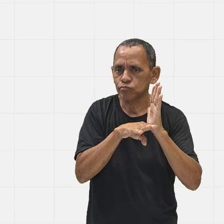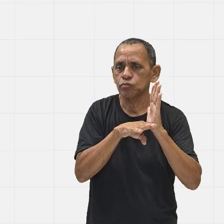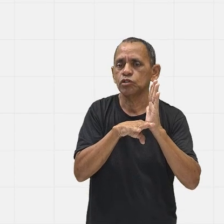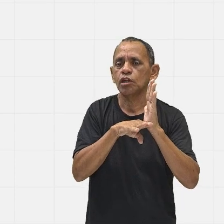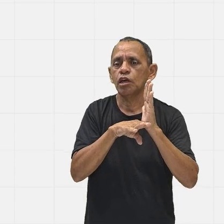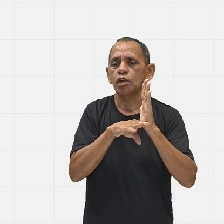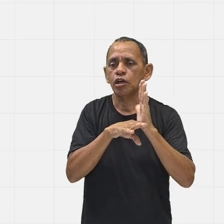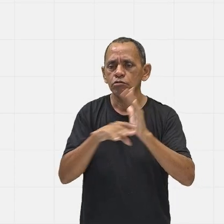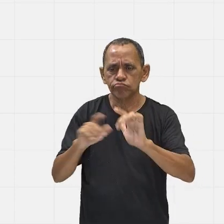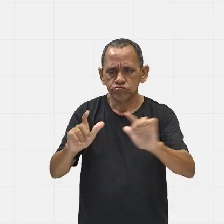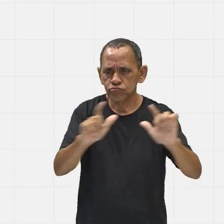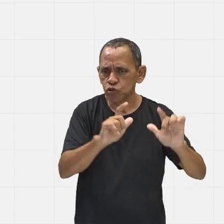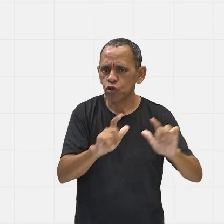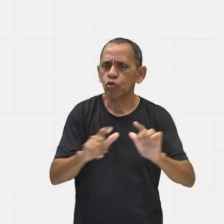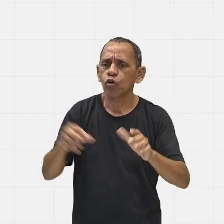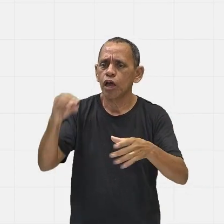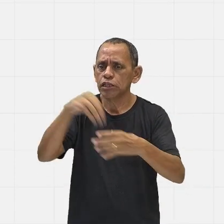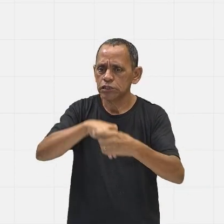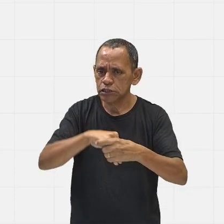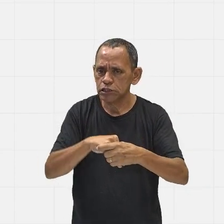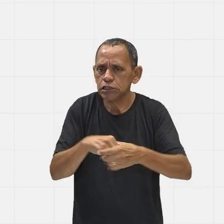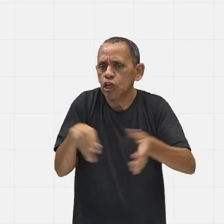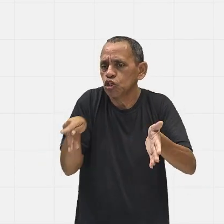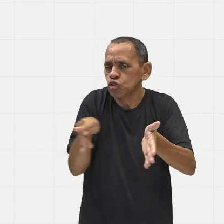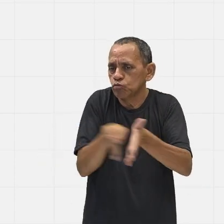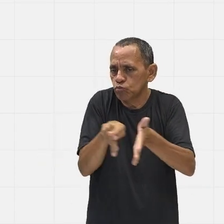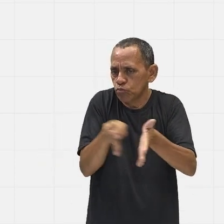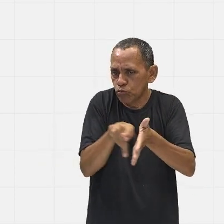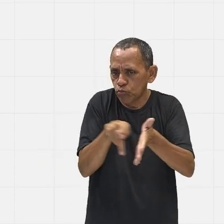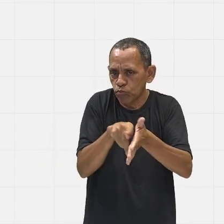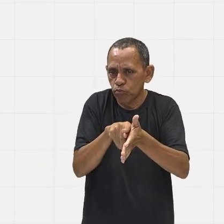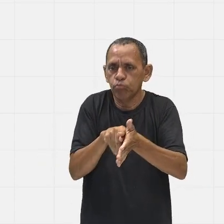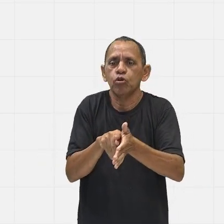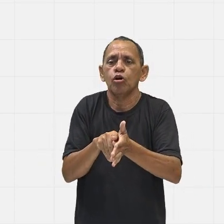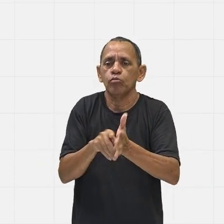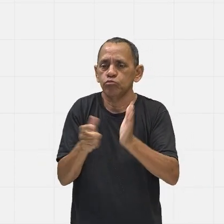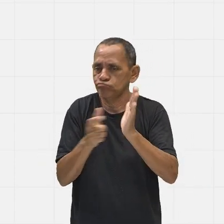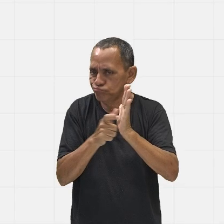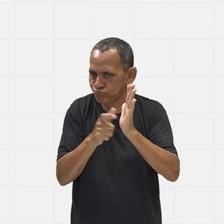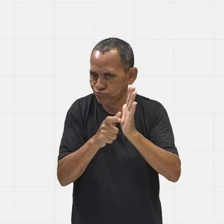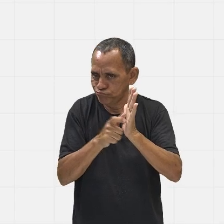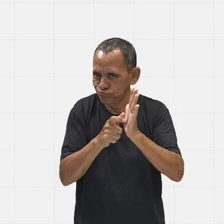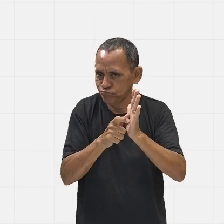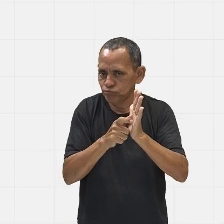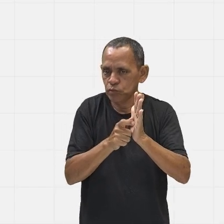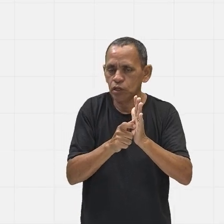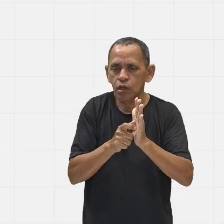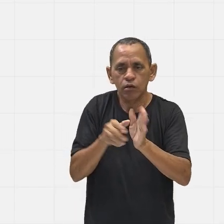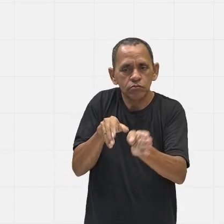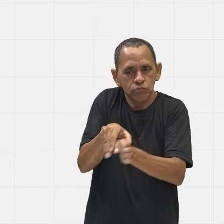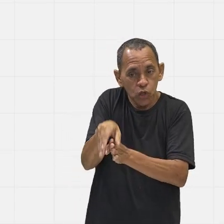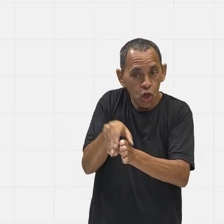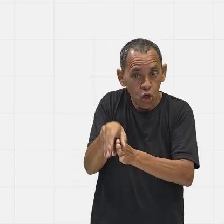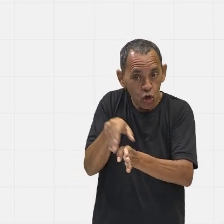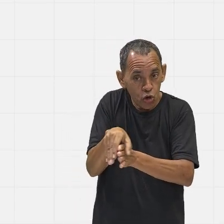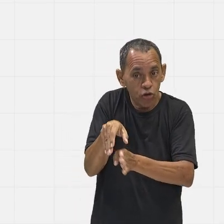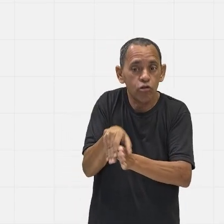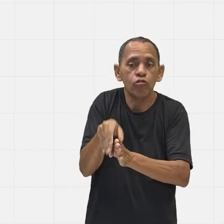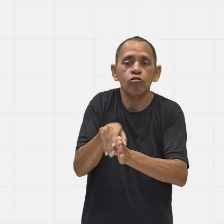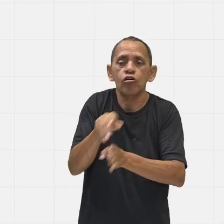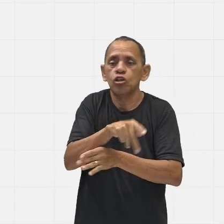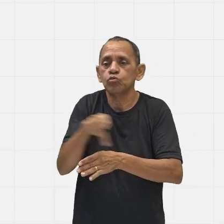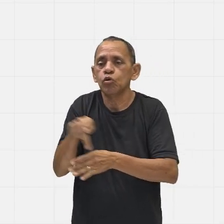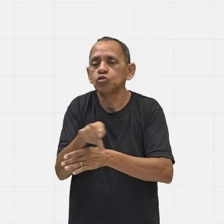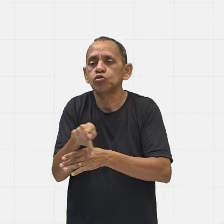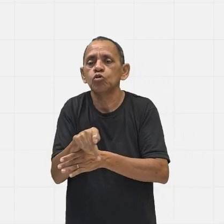temos os canais dos parceiros, ali temos os canais de teste ainda. Então a gente aconselha os professores, na hora de fazer o